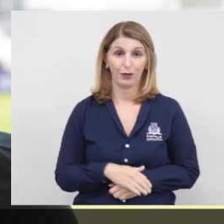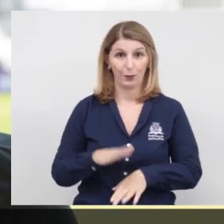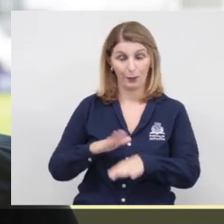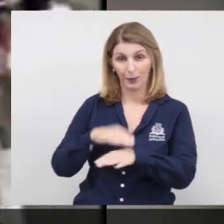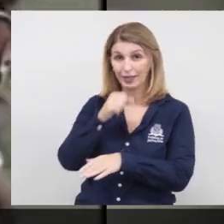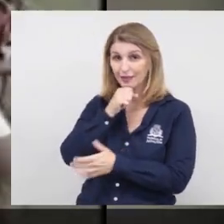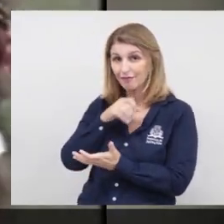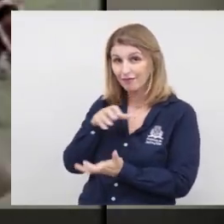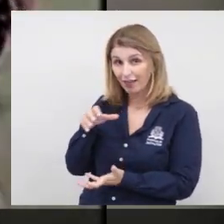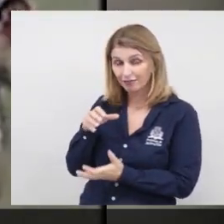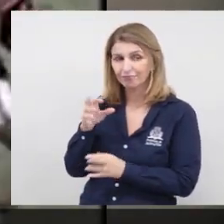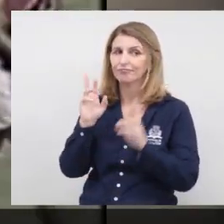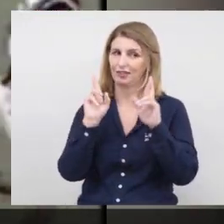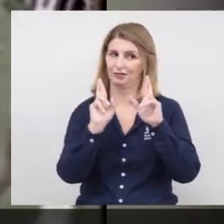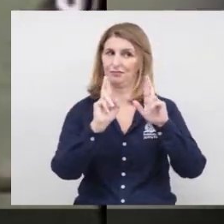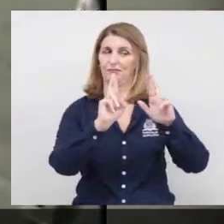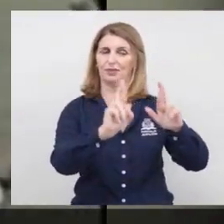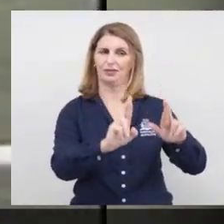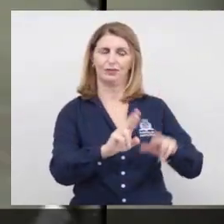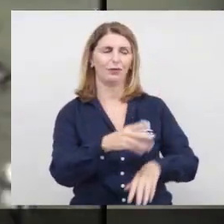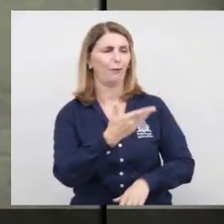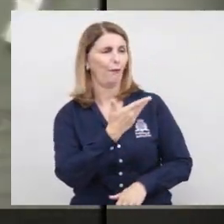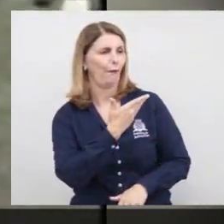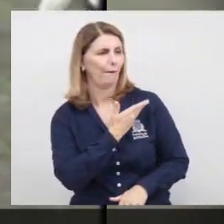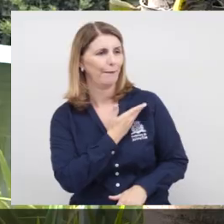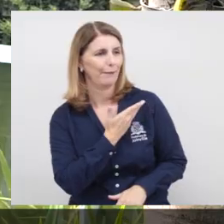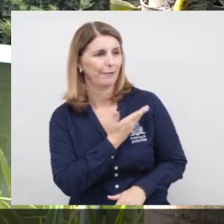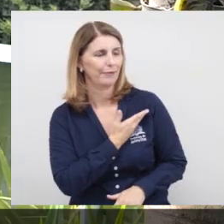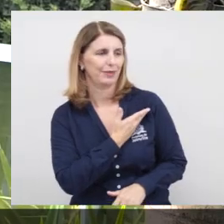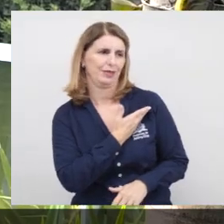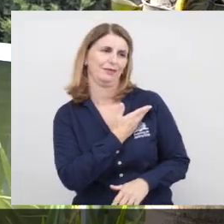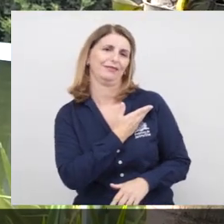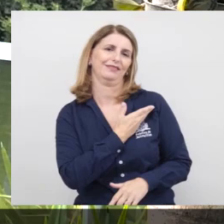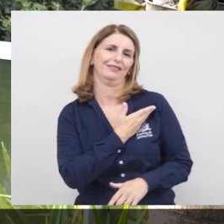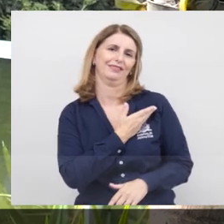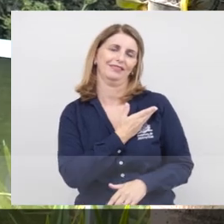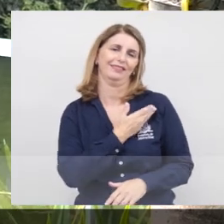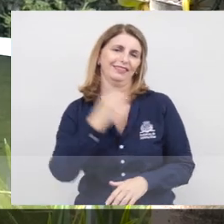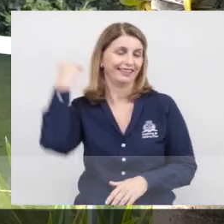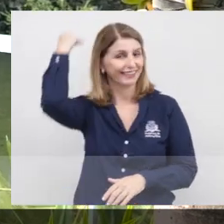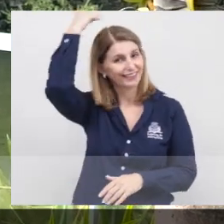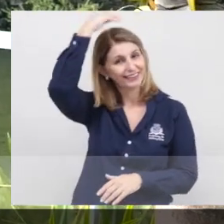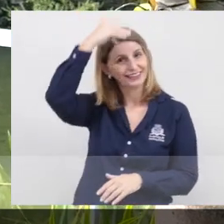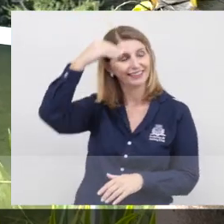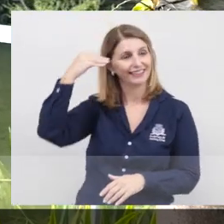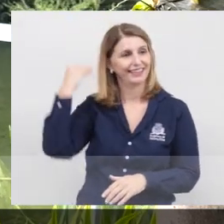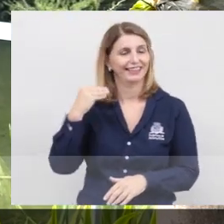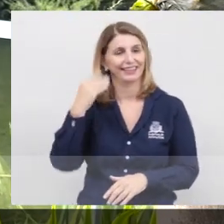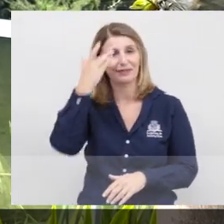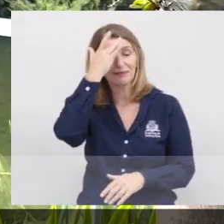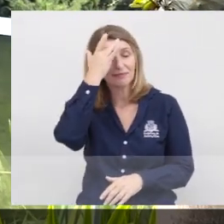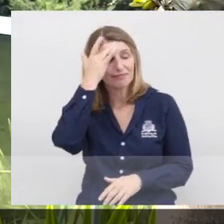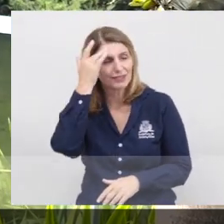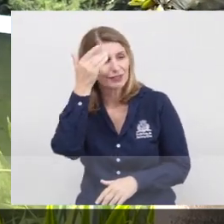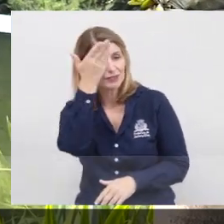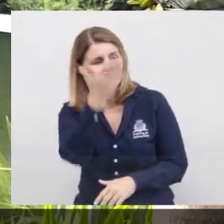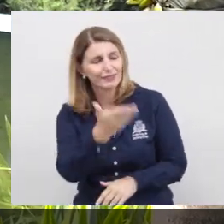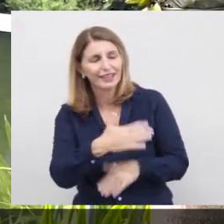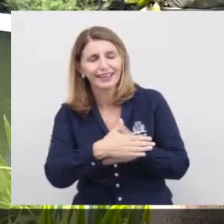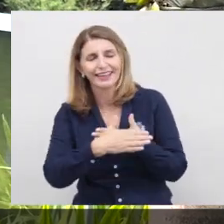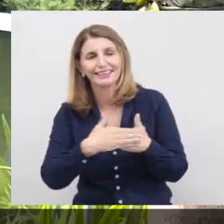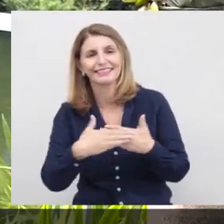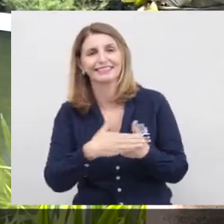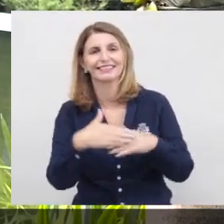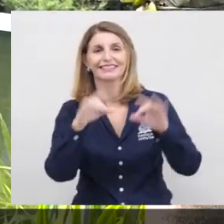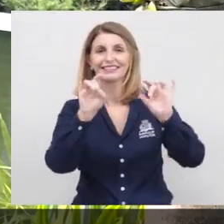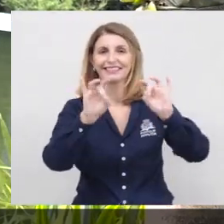que ele representa né e os veteranos te respeitam Olá amigos meu grande amigo na tela uma